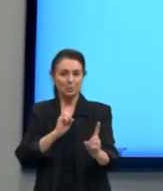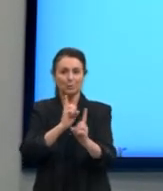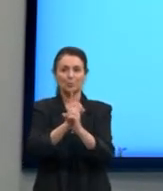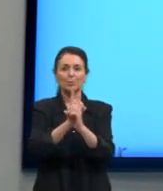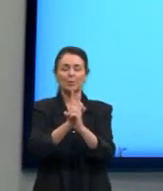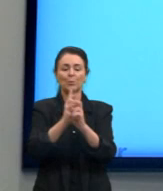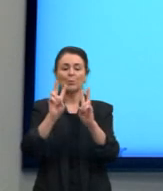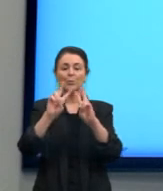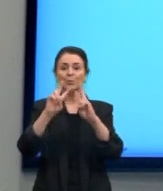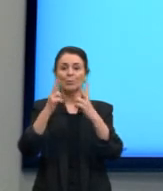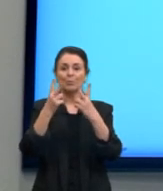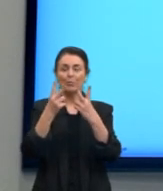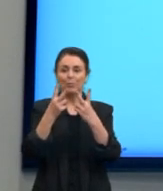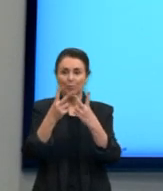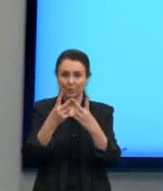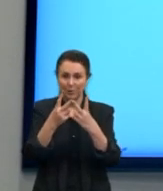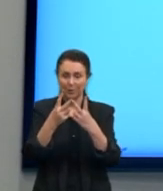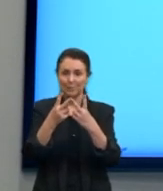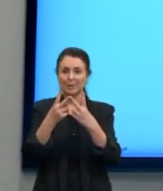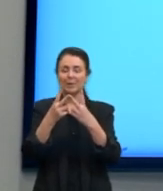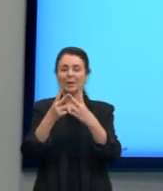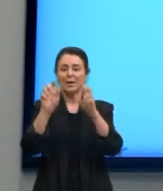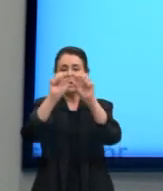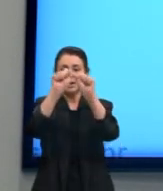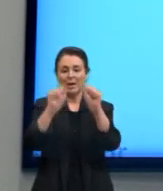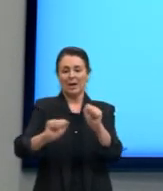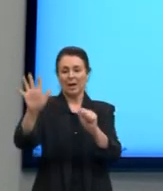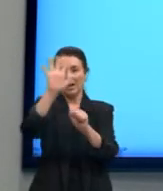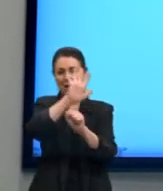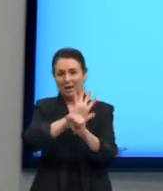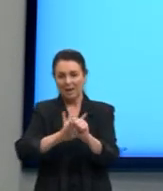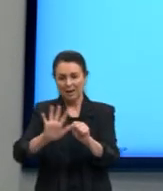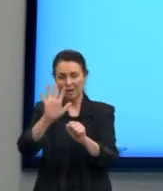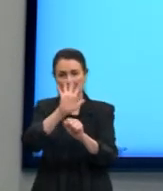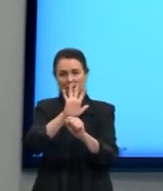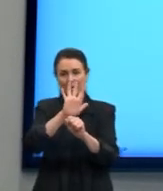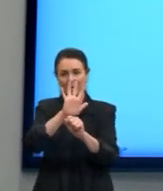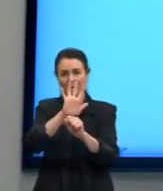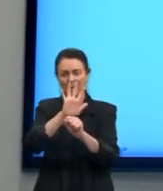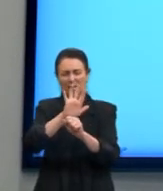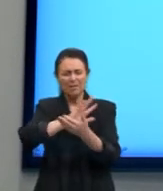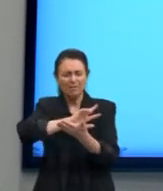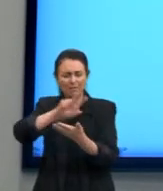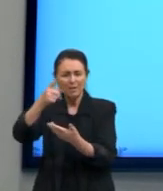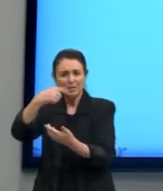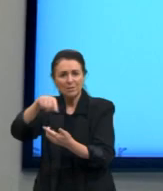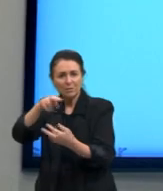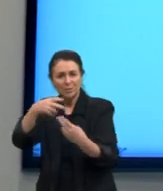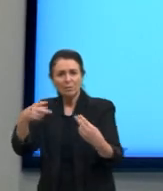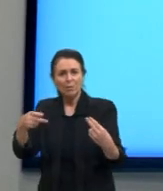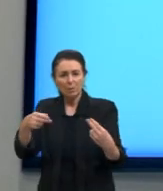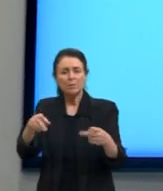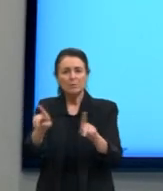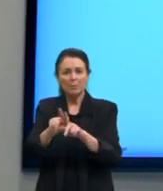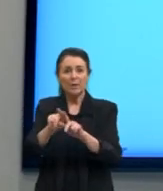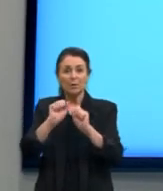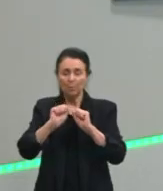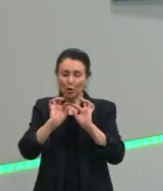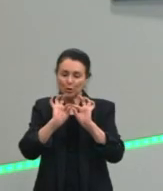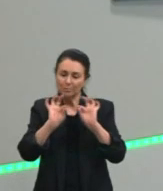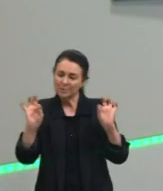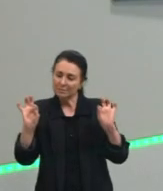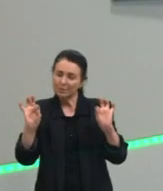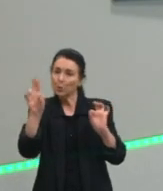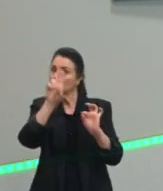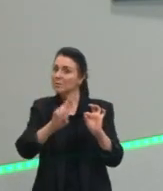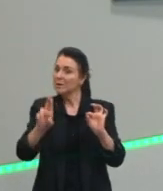aqui o volume Conseguiu descobrir a área superficial tem várias outras coisas que a gente poderia também medir